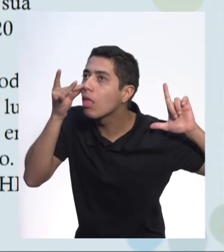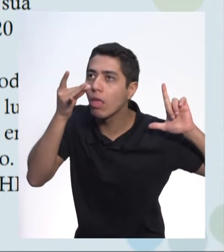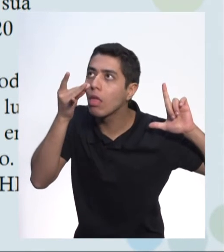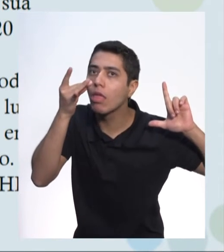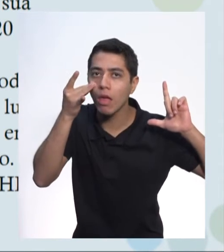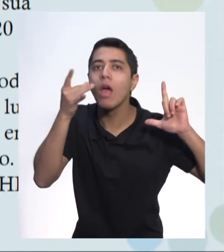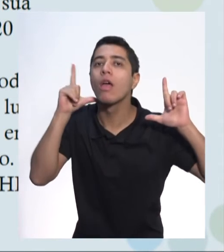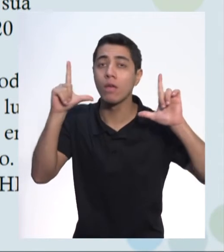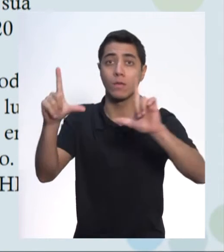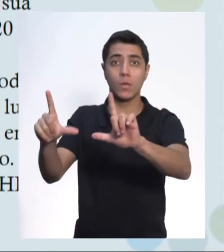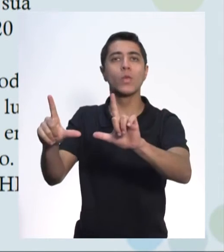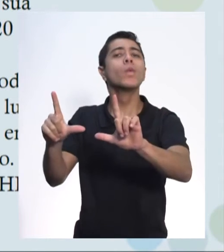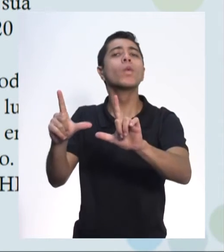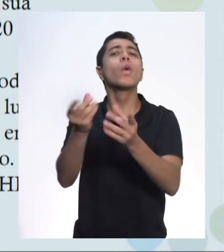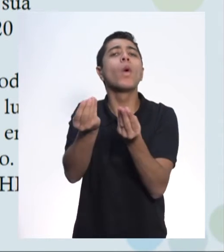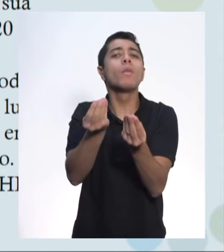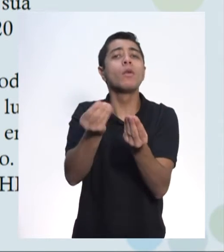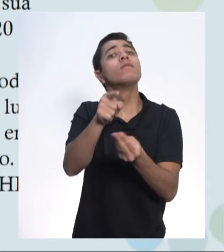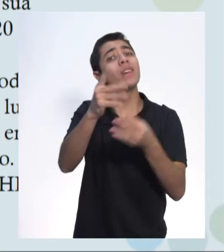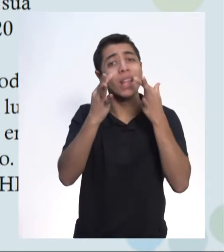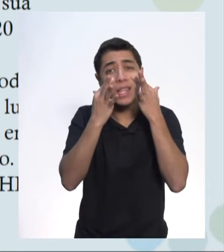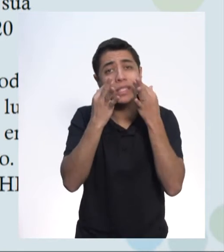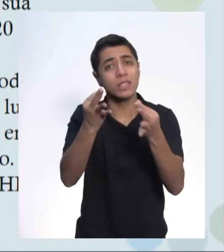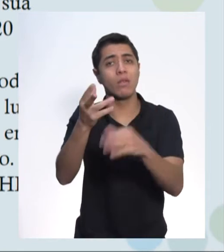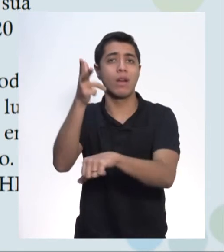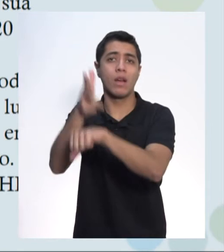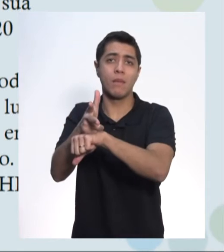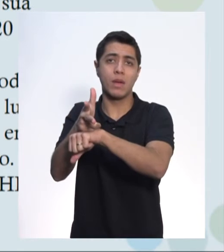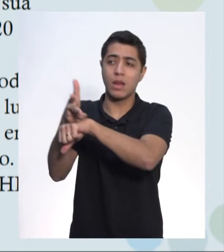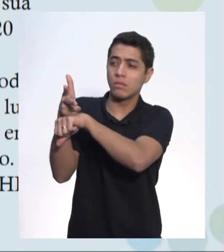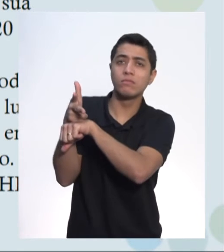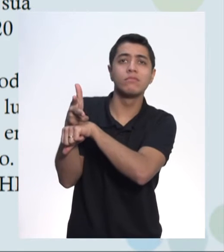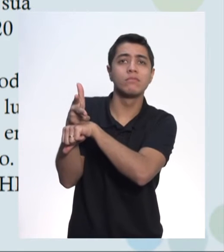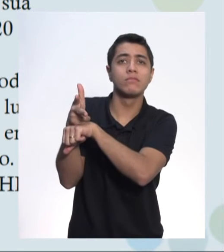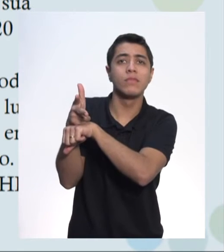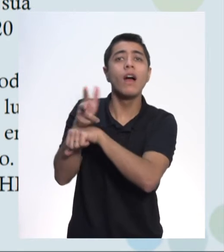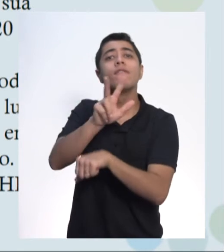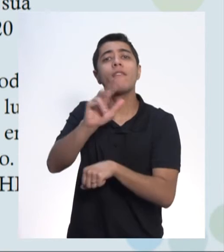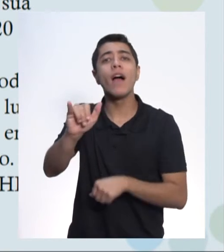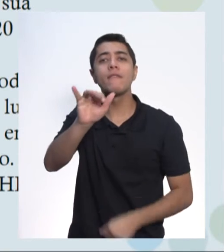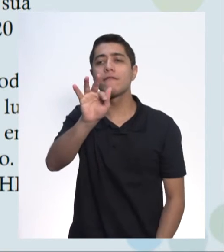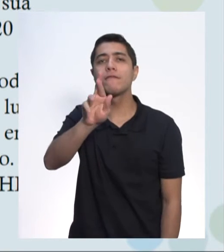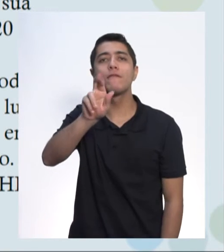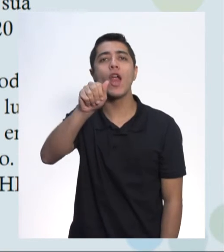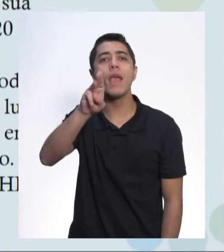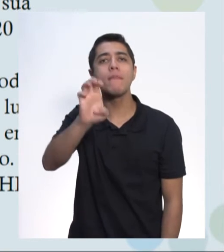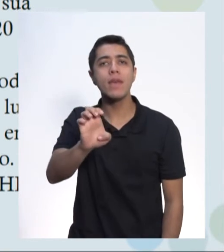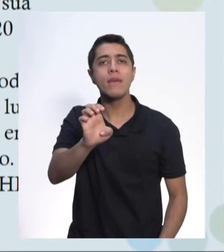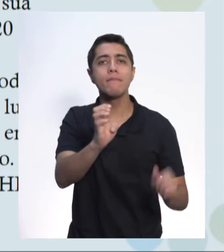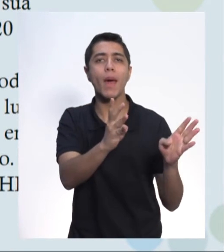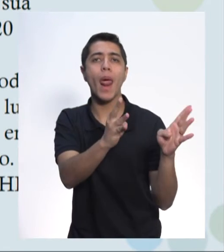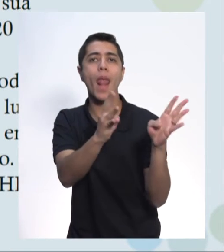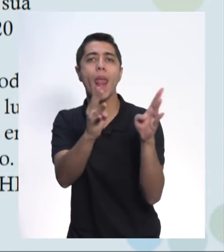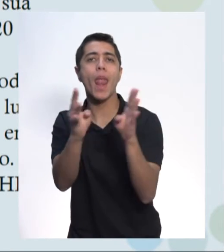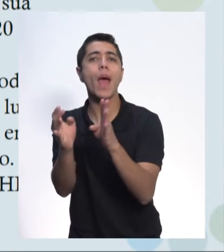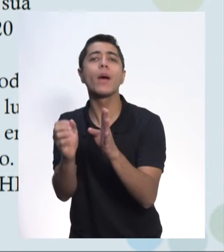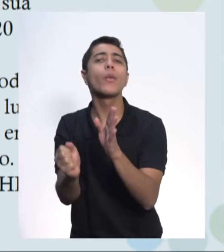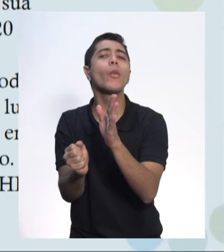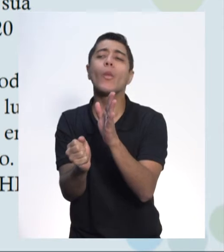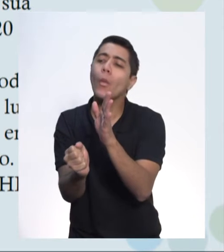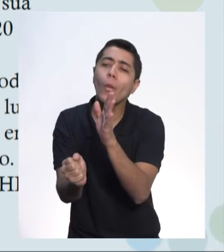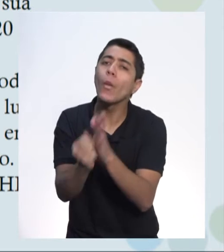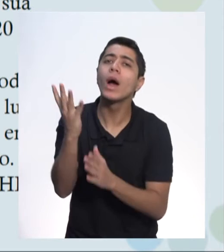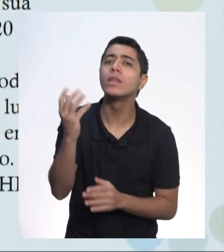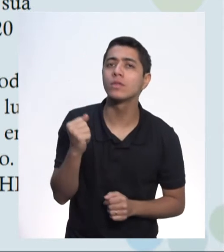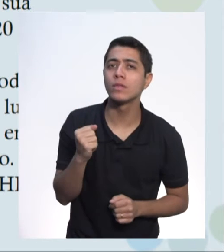seleção do posicionamento da câmera, a quantidade de frames, ISO e resolução. O que são os frames?